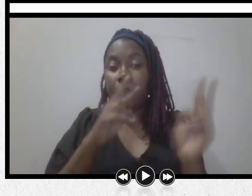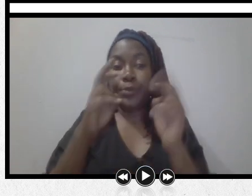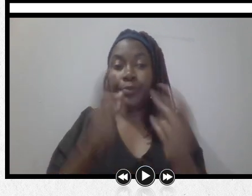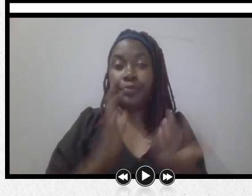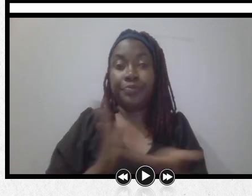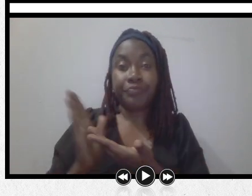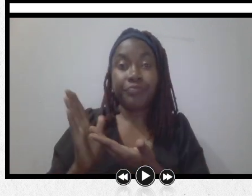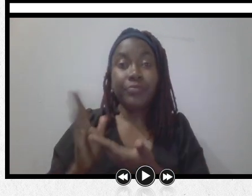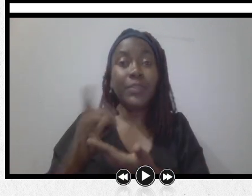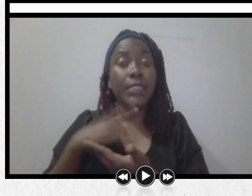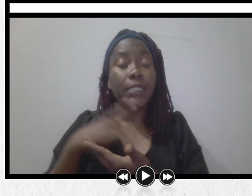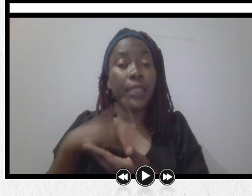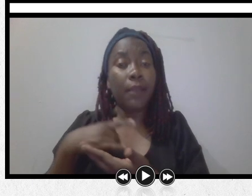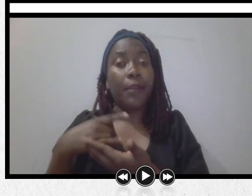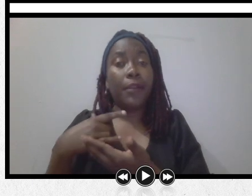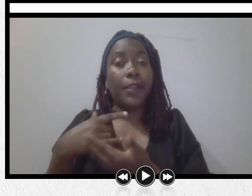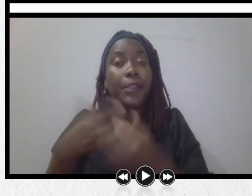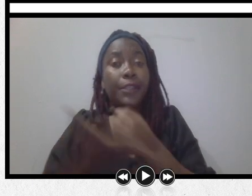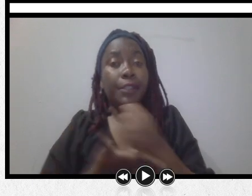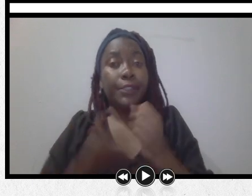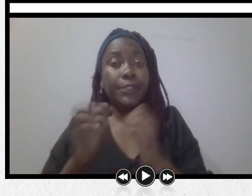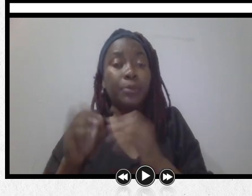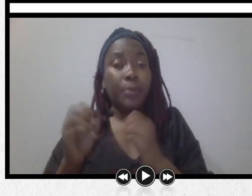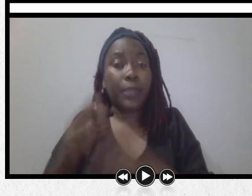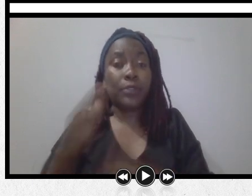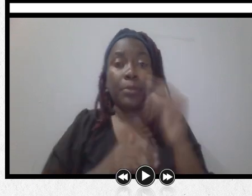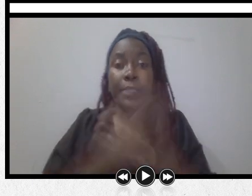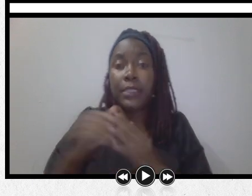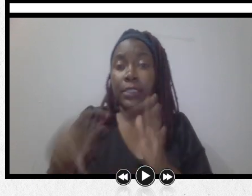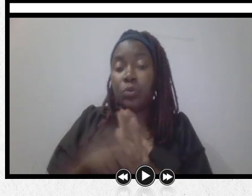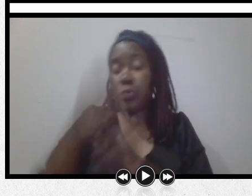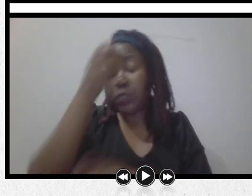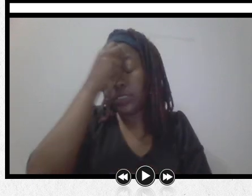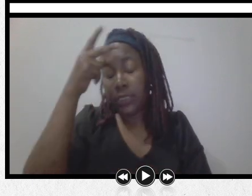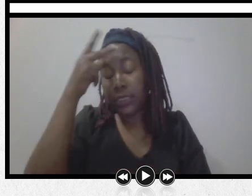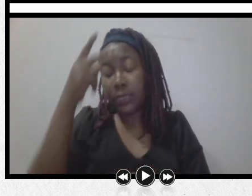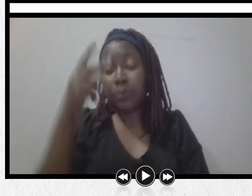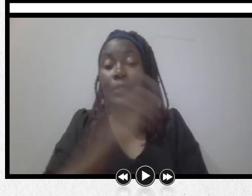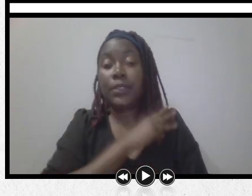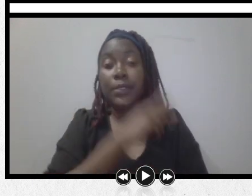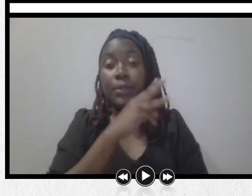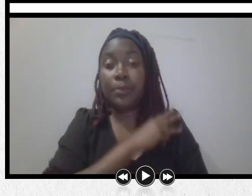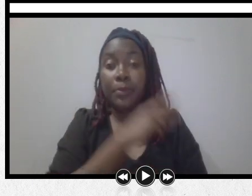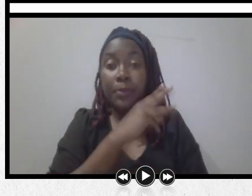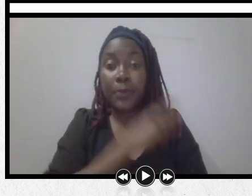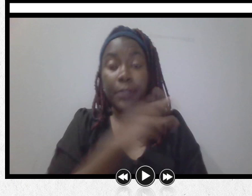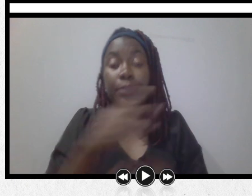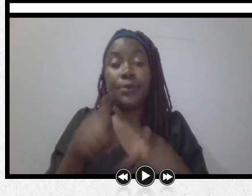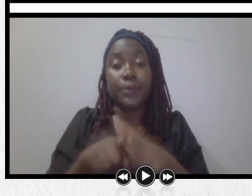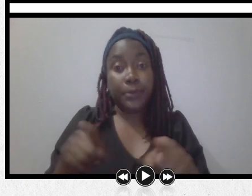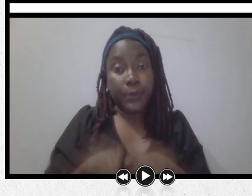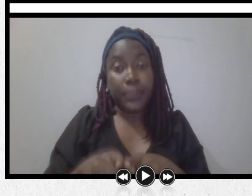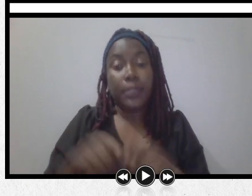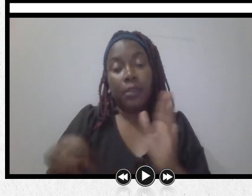que eu tenho ensino básico com competência do município e o ensino médio fundamental como responsabilidade